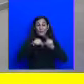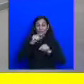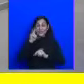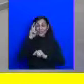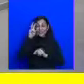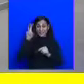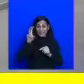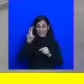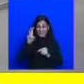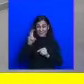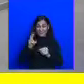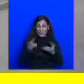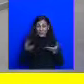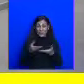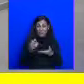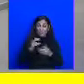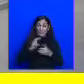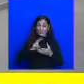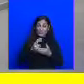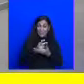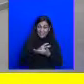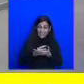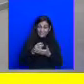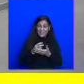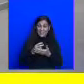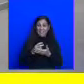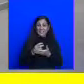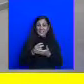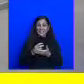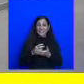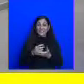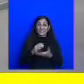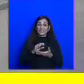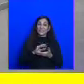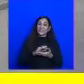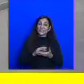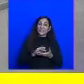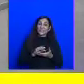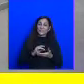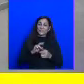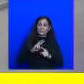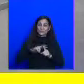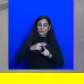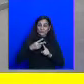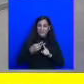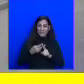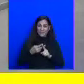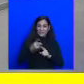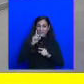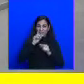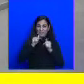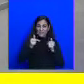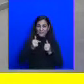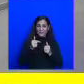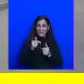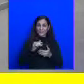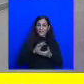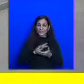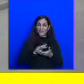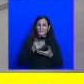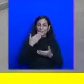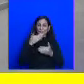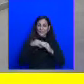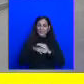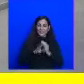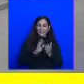quinta-feira. Quina, dupla cena, dia de sorte, Time Mania e Loto Fácil. Fique atenta, fique atento, você